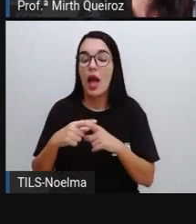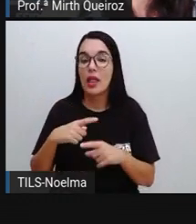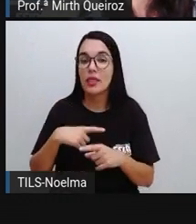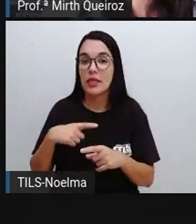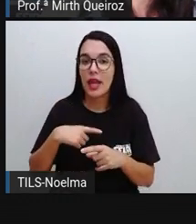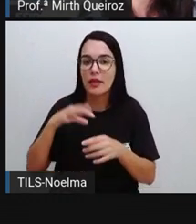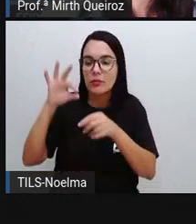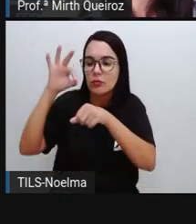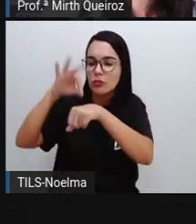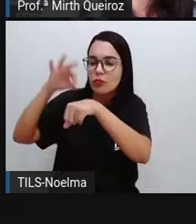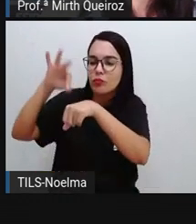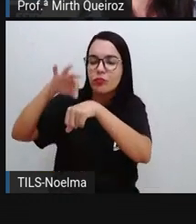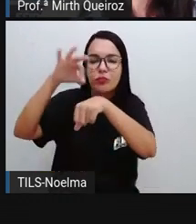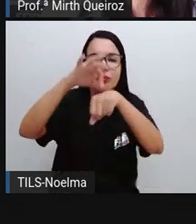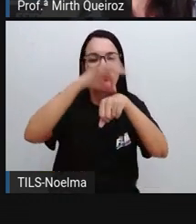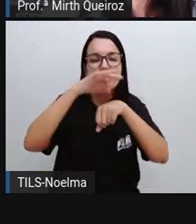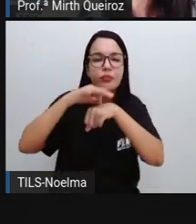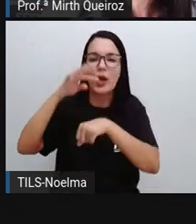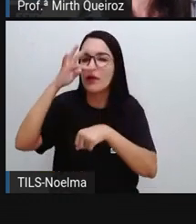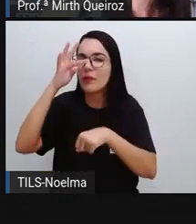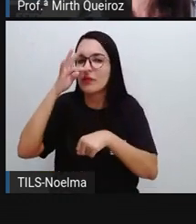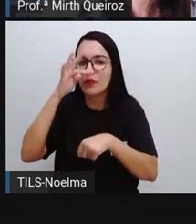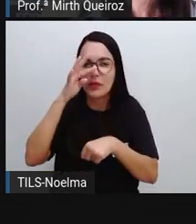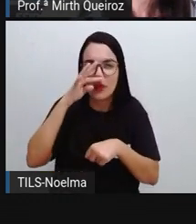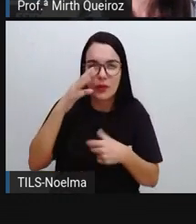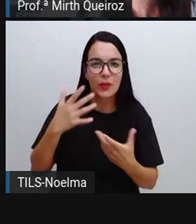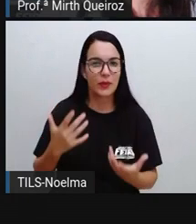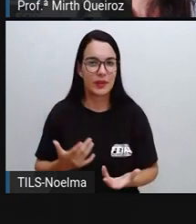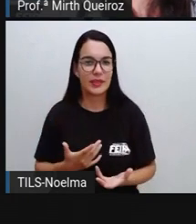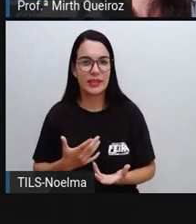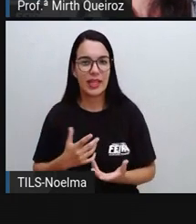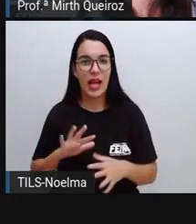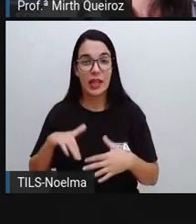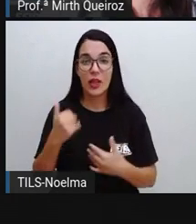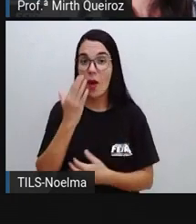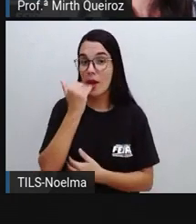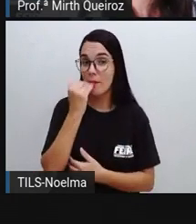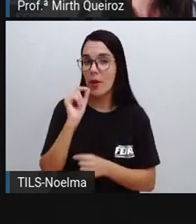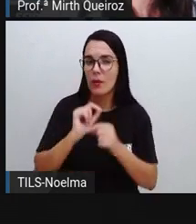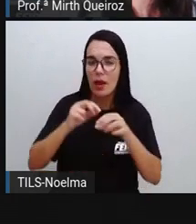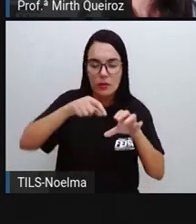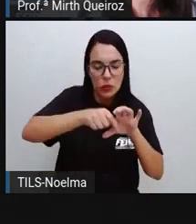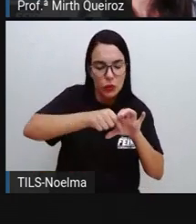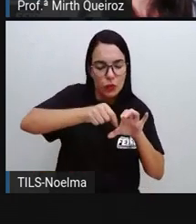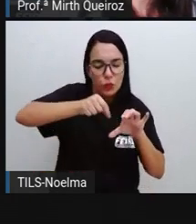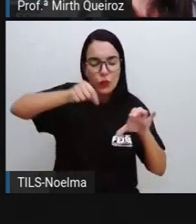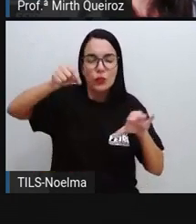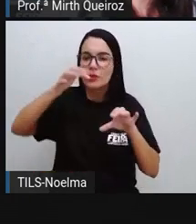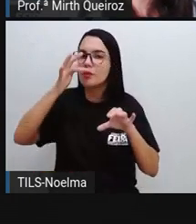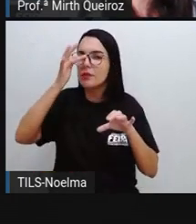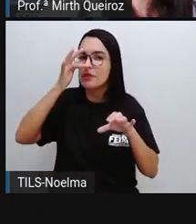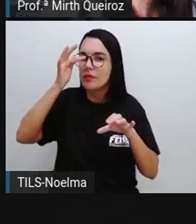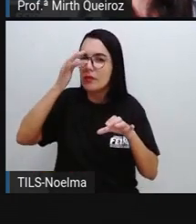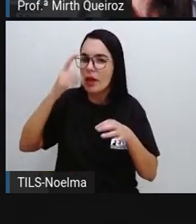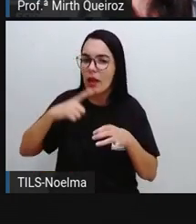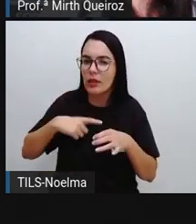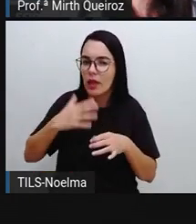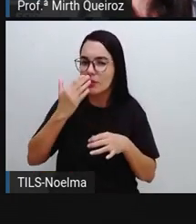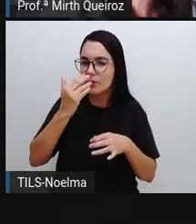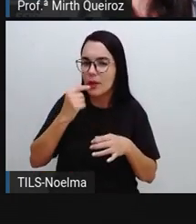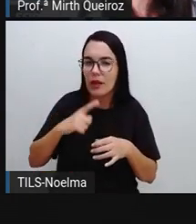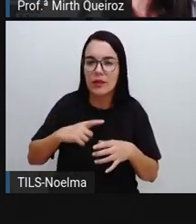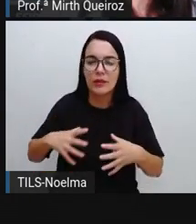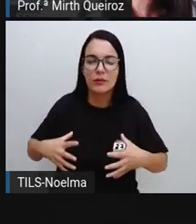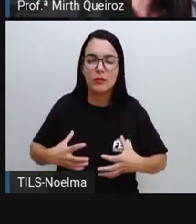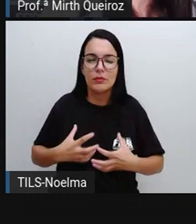como polinizadoras de várias flores. Ao se alimentarem do néctar, elas se